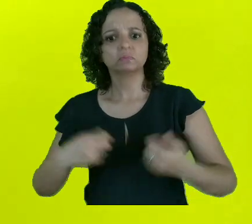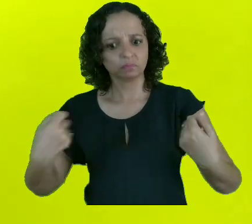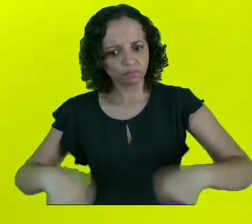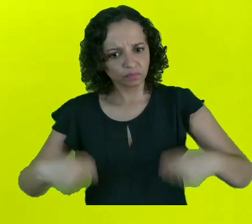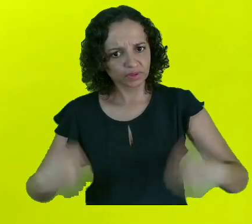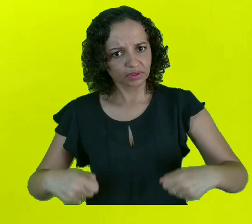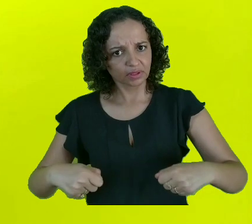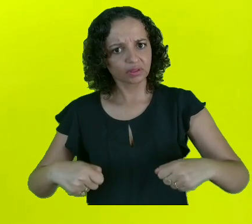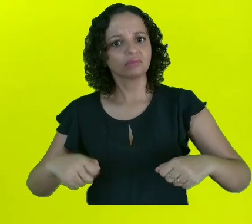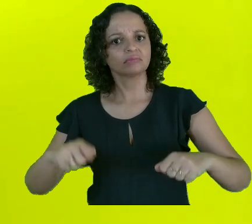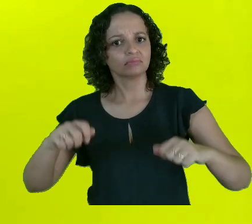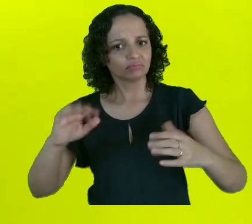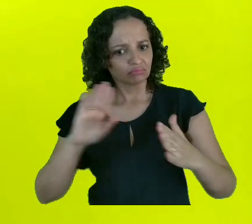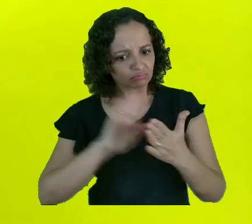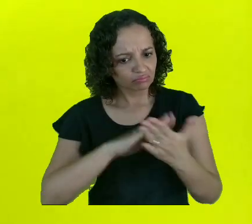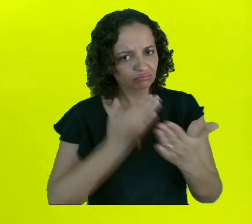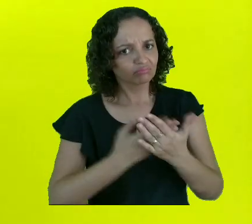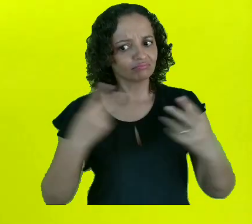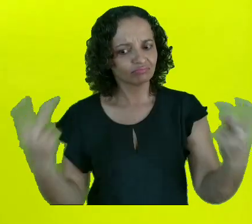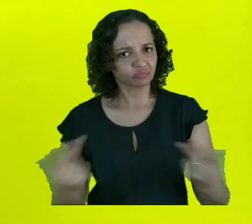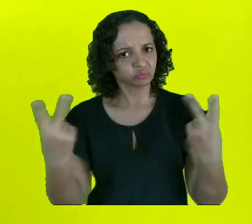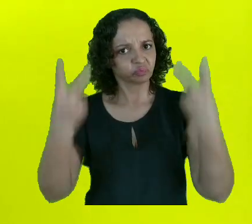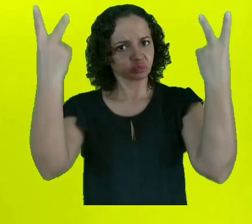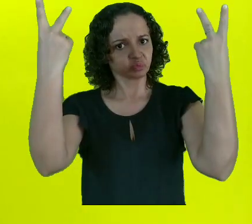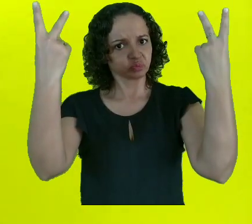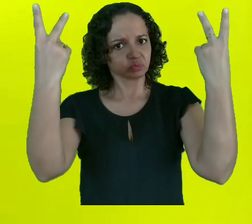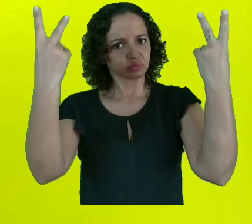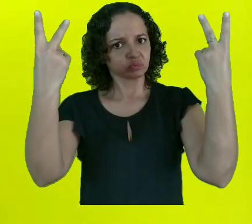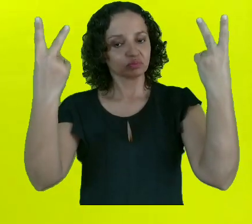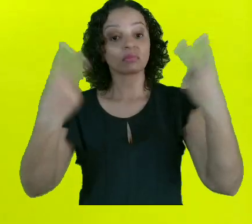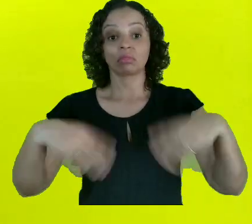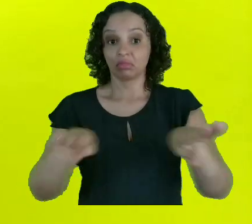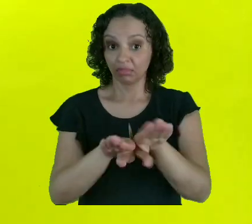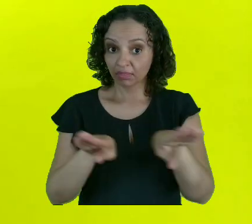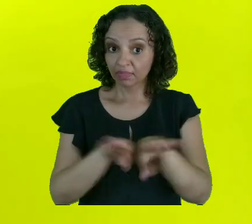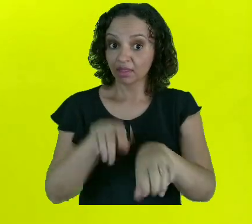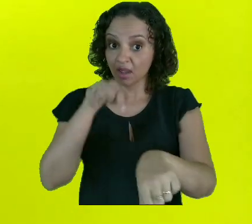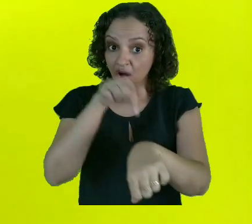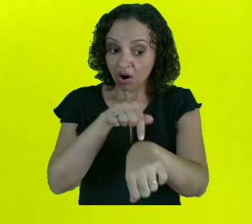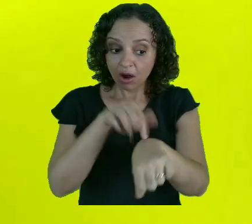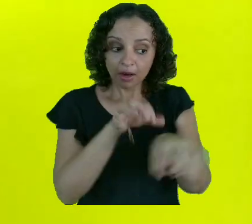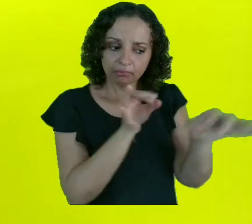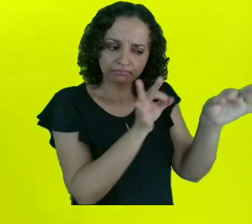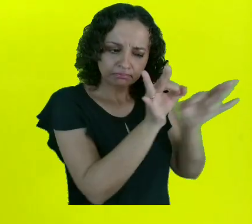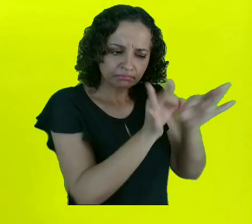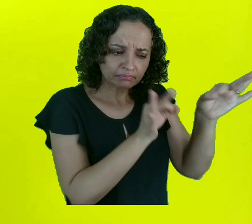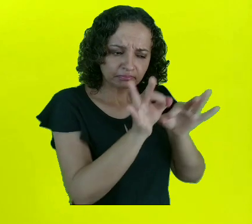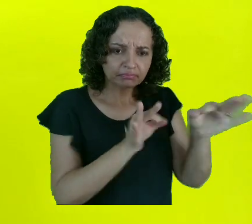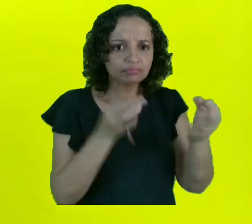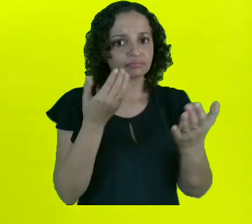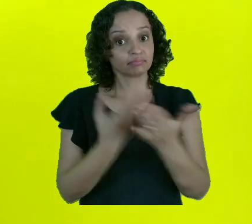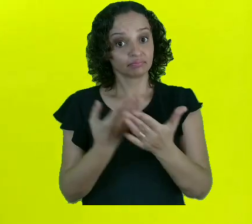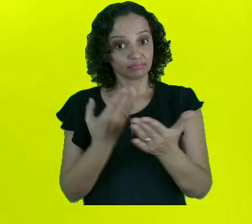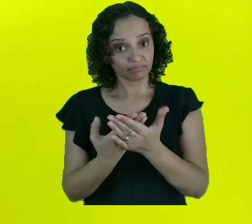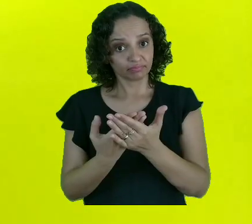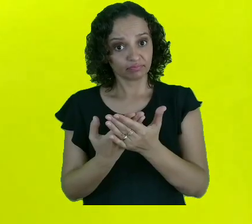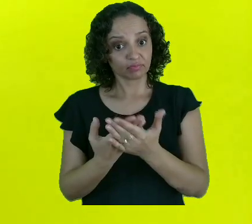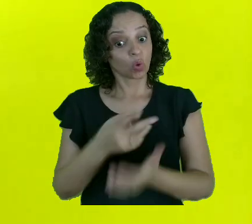da sala de aula, inclusive no momento do preparo das aulas. O professor é